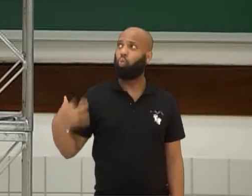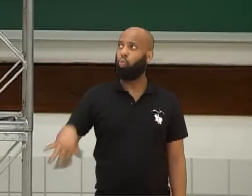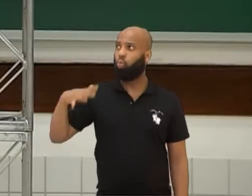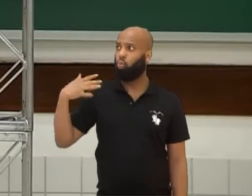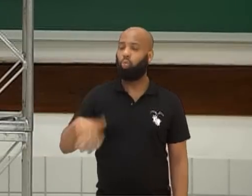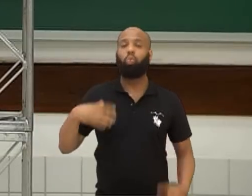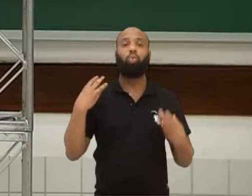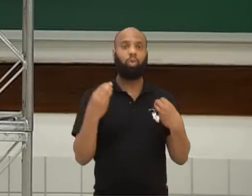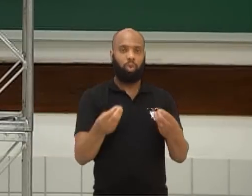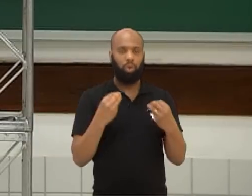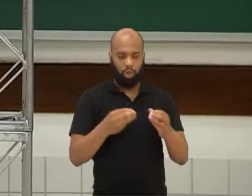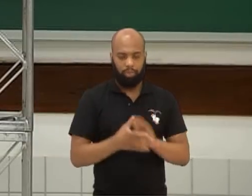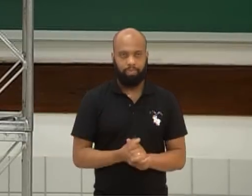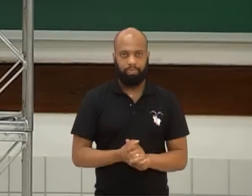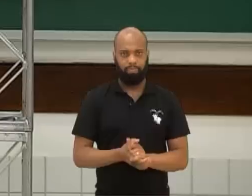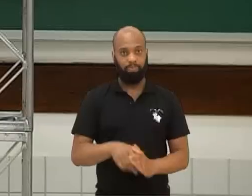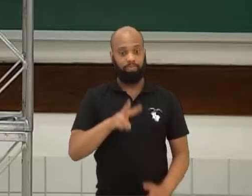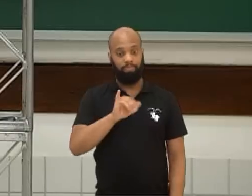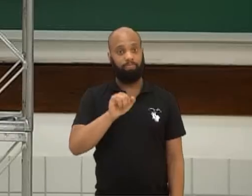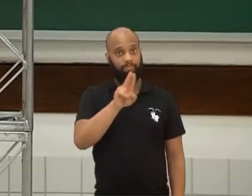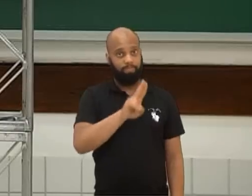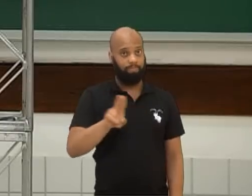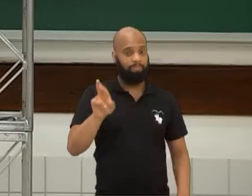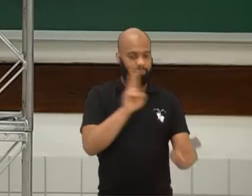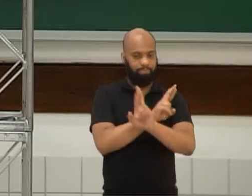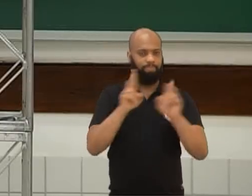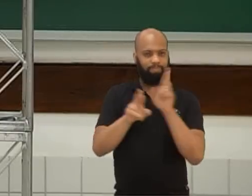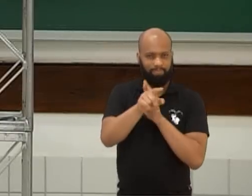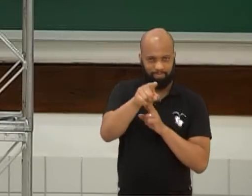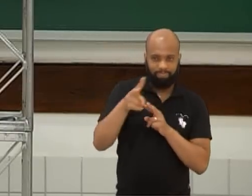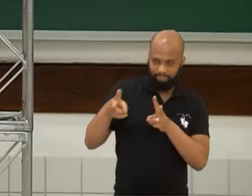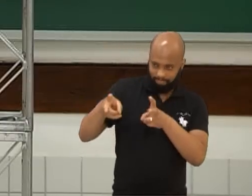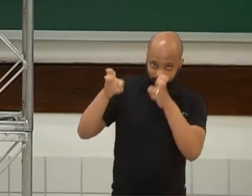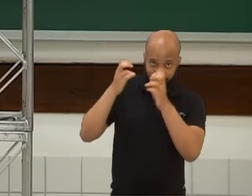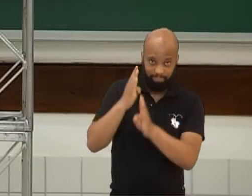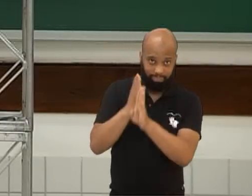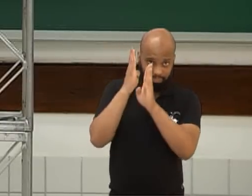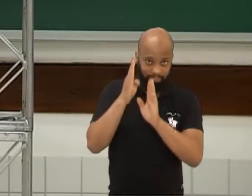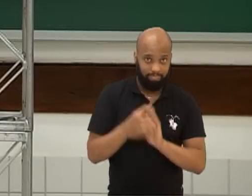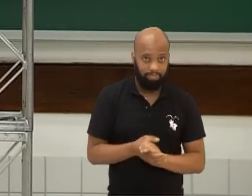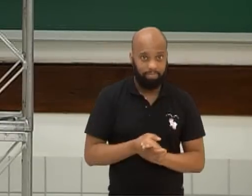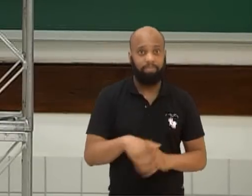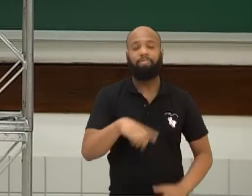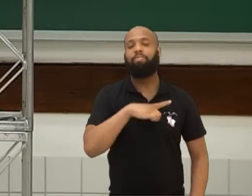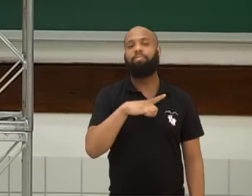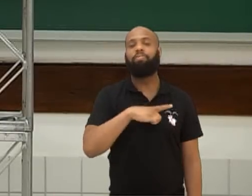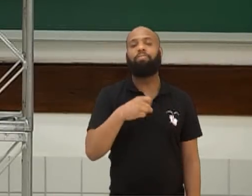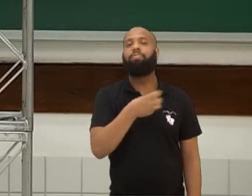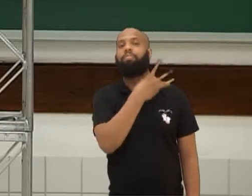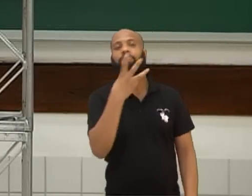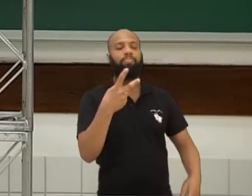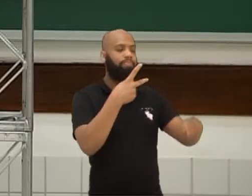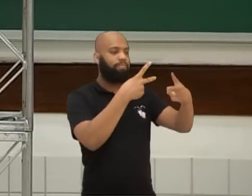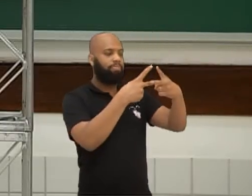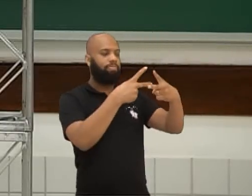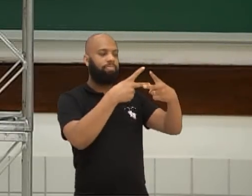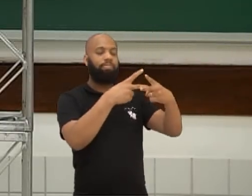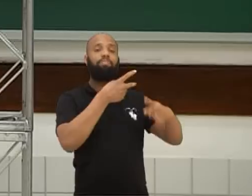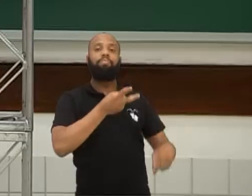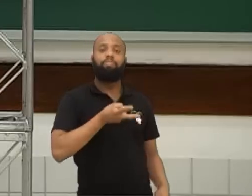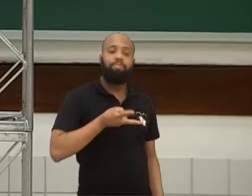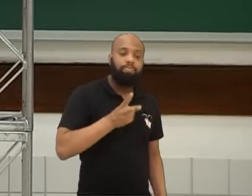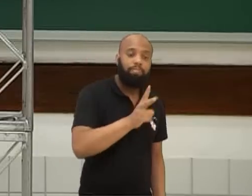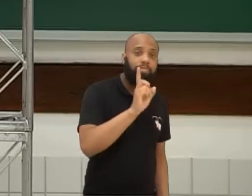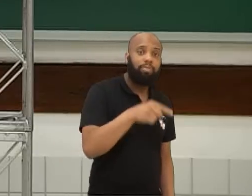eu vou fazer? Então, a gente vai usar essa relação. Se vocês perceberam, a quantidade de triângulos é